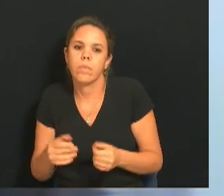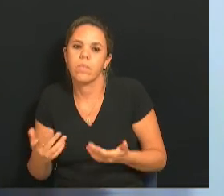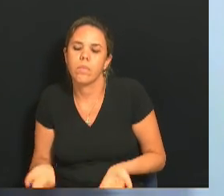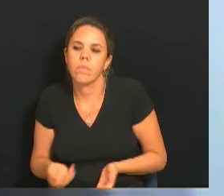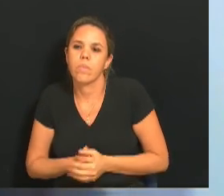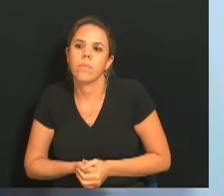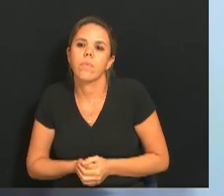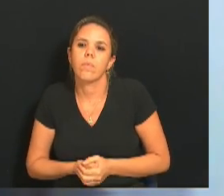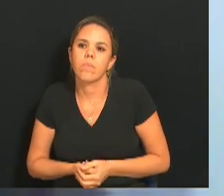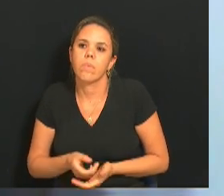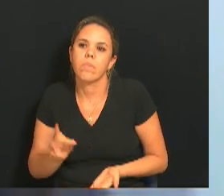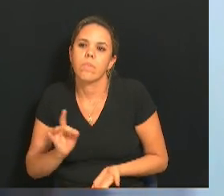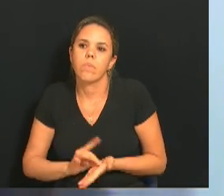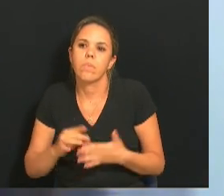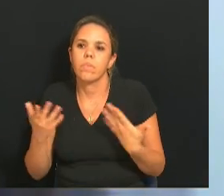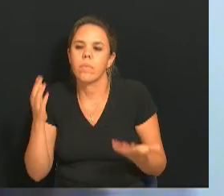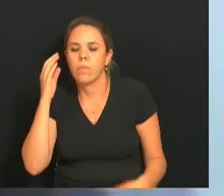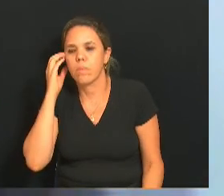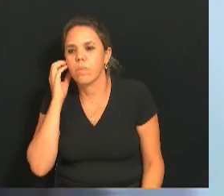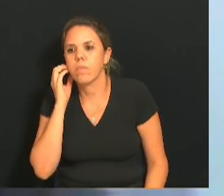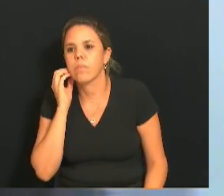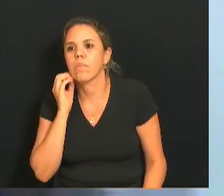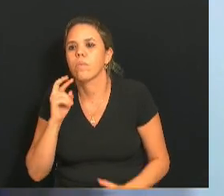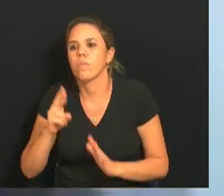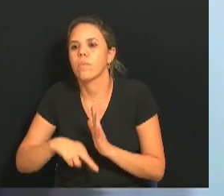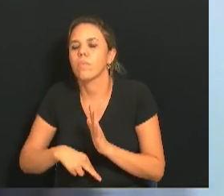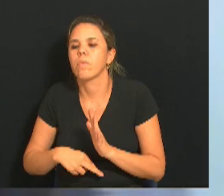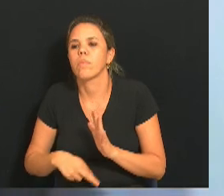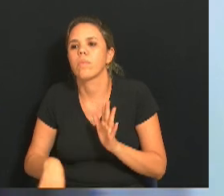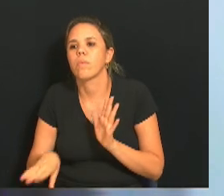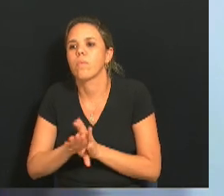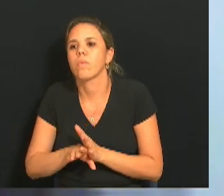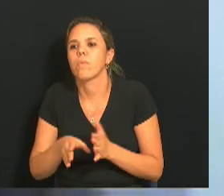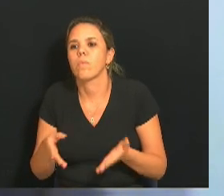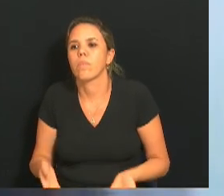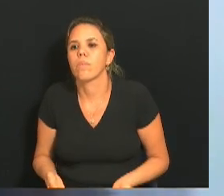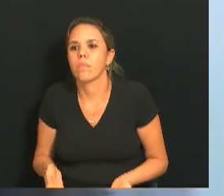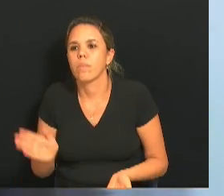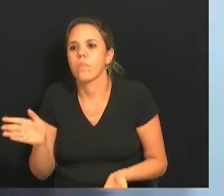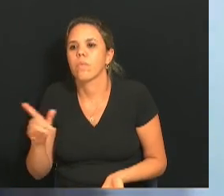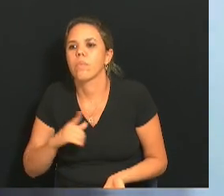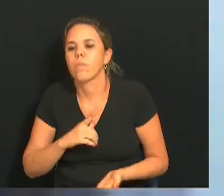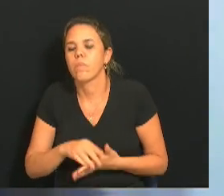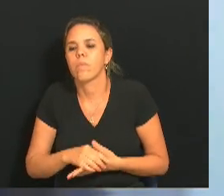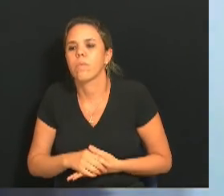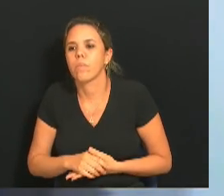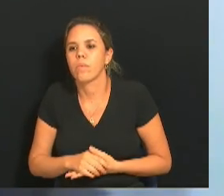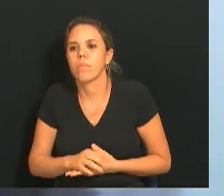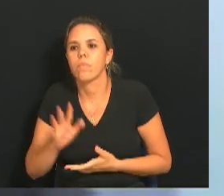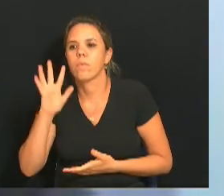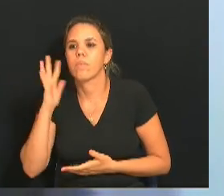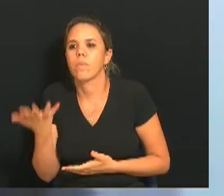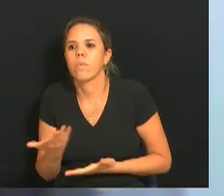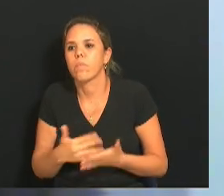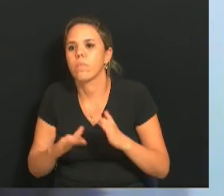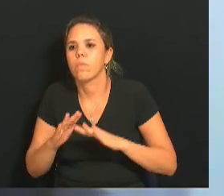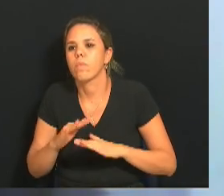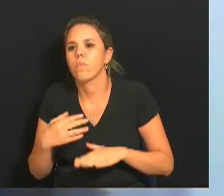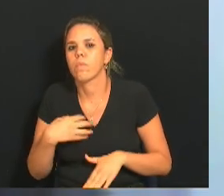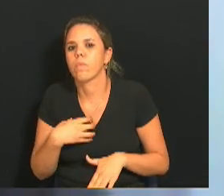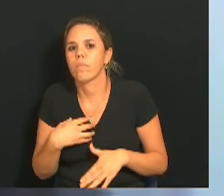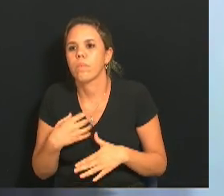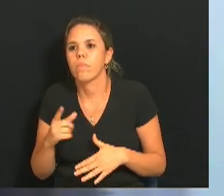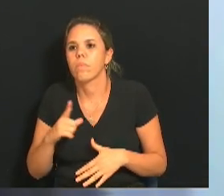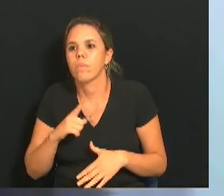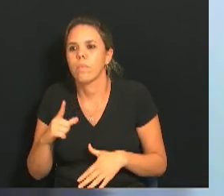de fato, quando o requerimento chegou até nós, isso já tinha sido resolvido pela escola da maneira como a gente tem